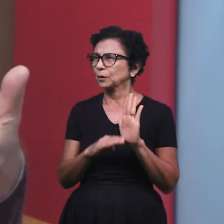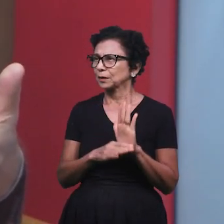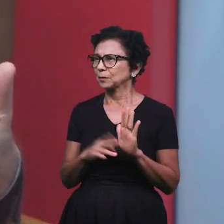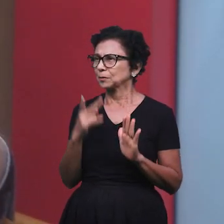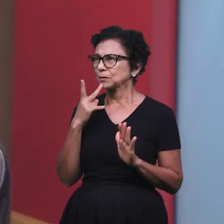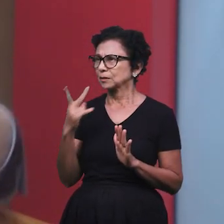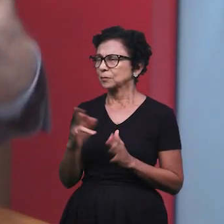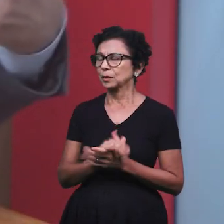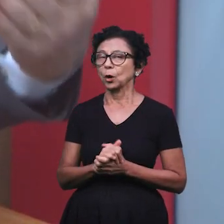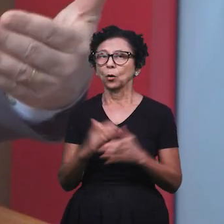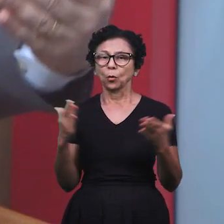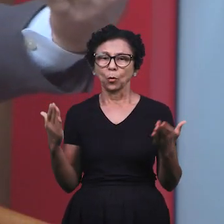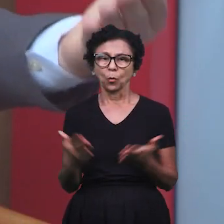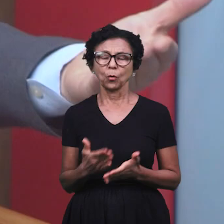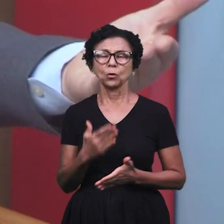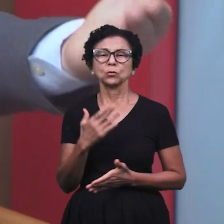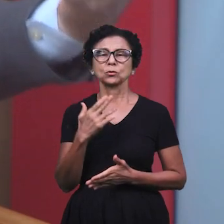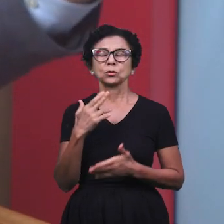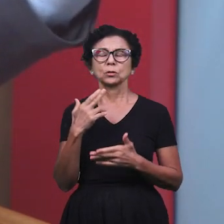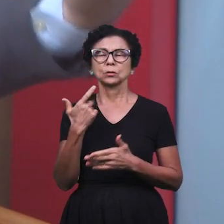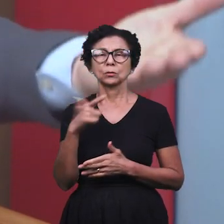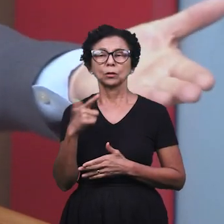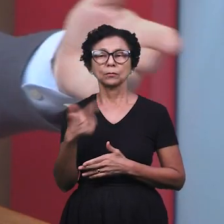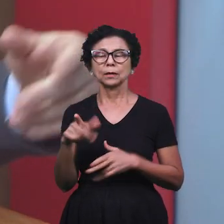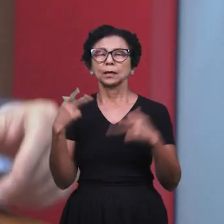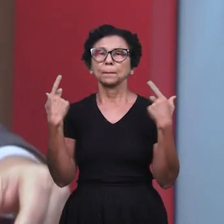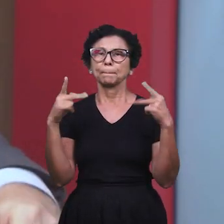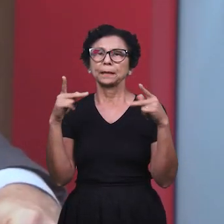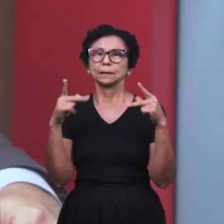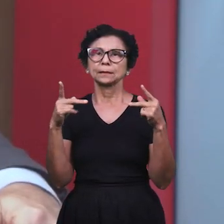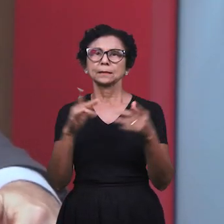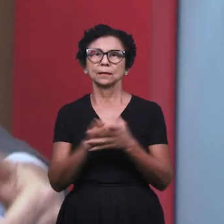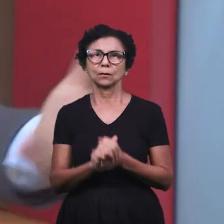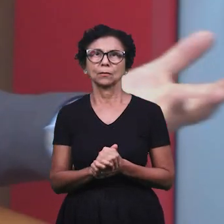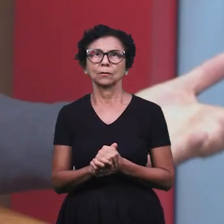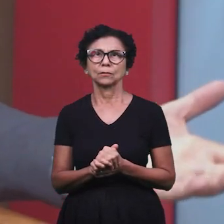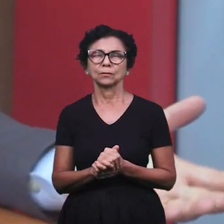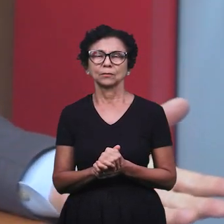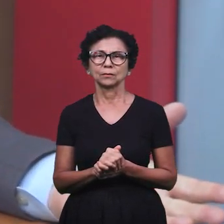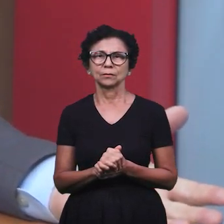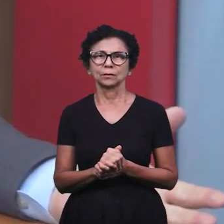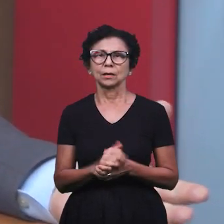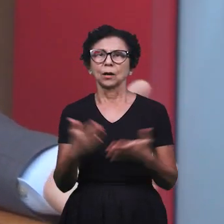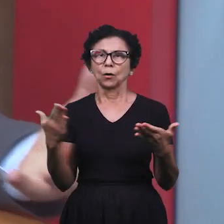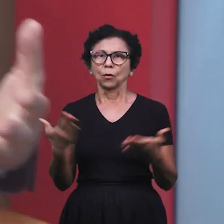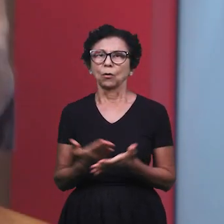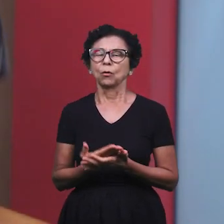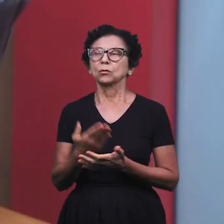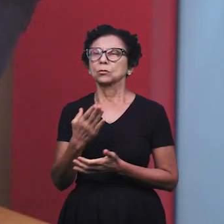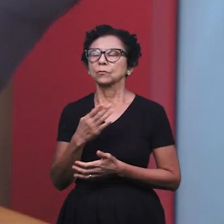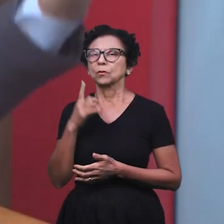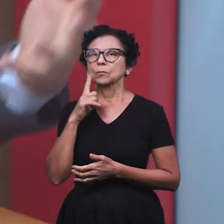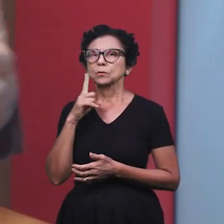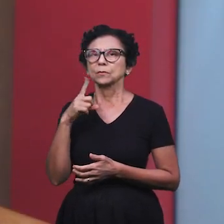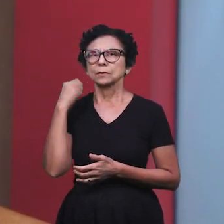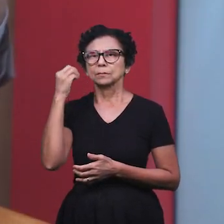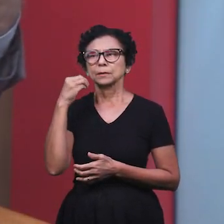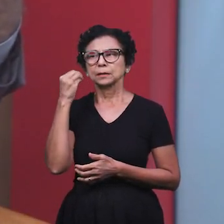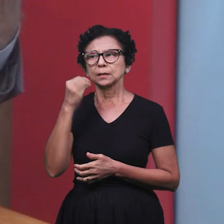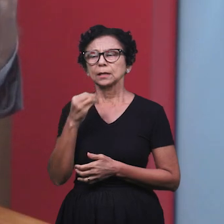vai ter pregação, nós vamos ouvir as experiências da irmã aqui. E foi maravilhoso. Os diáconos